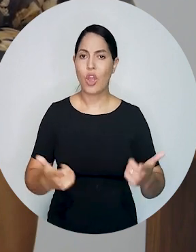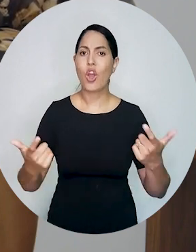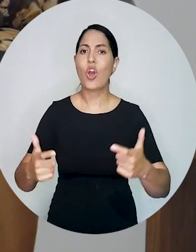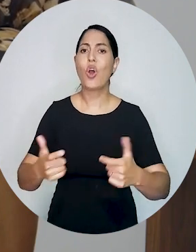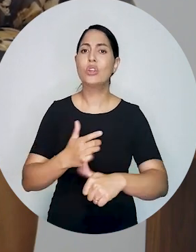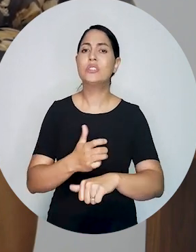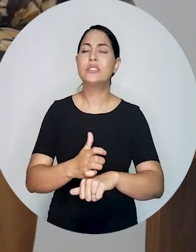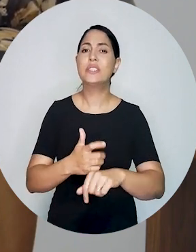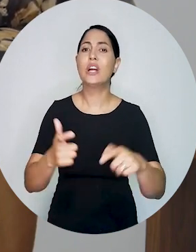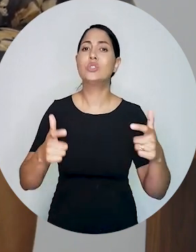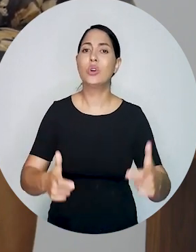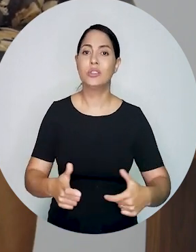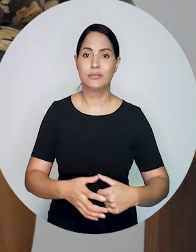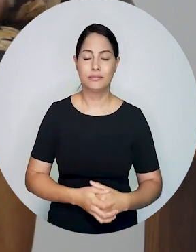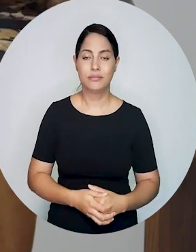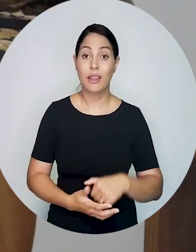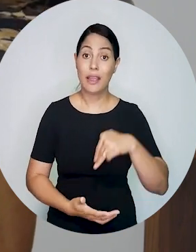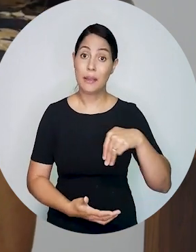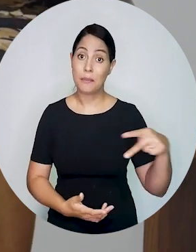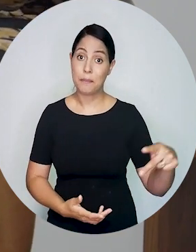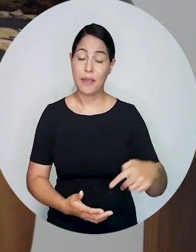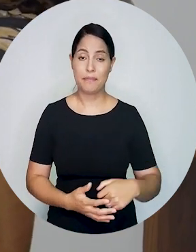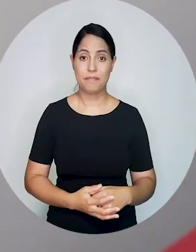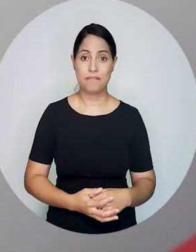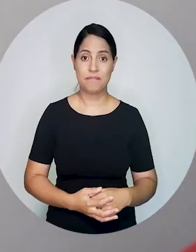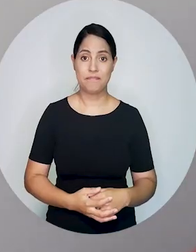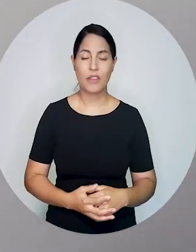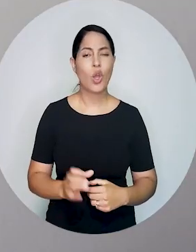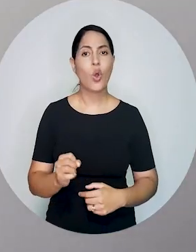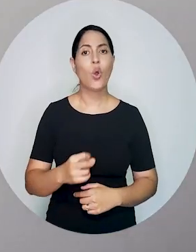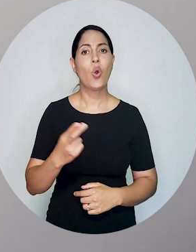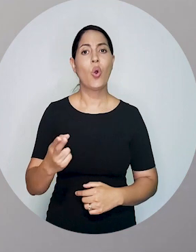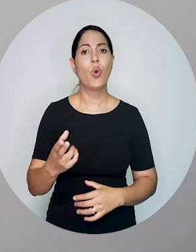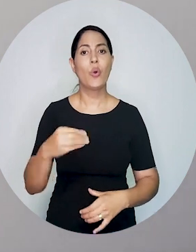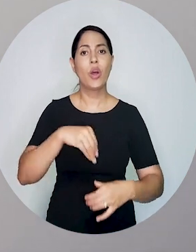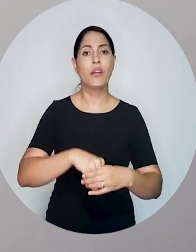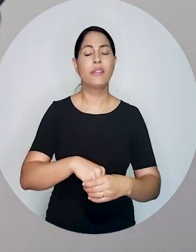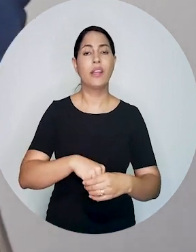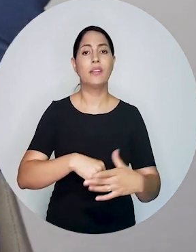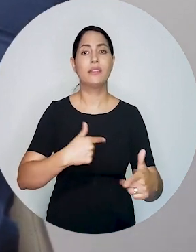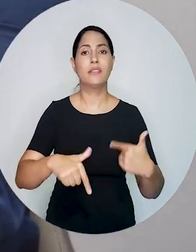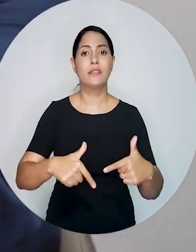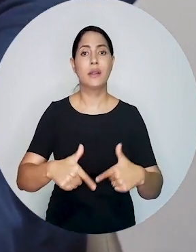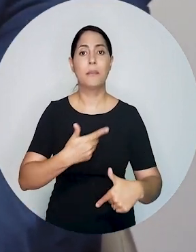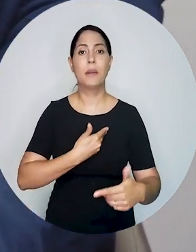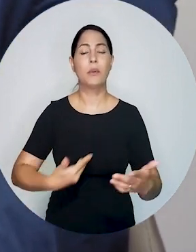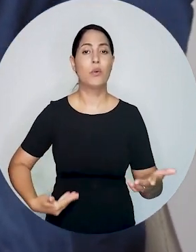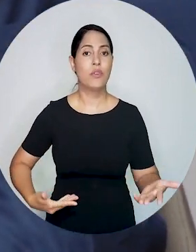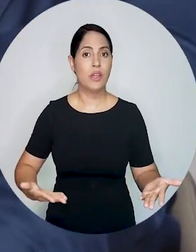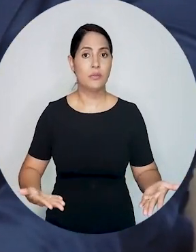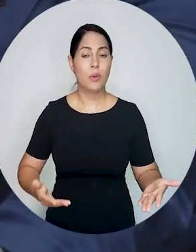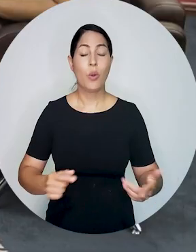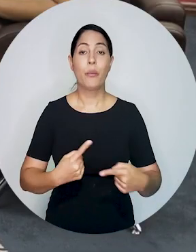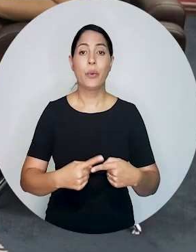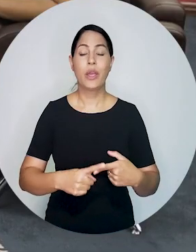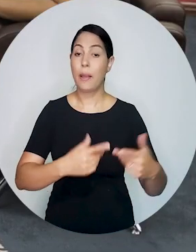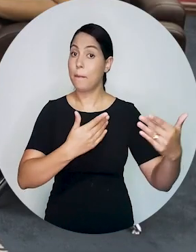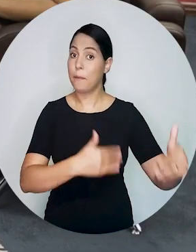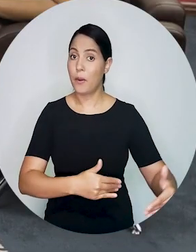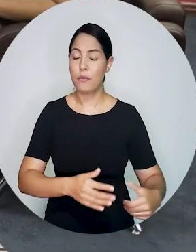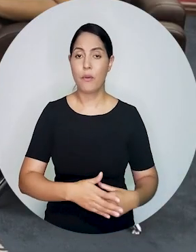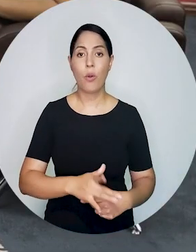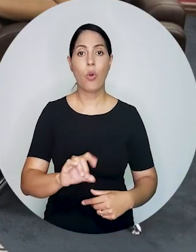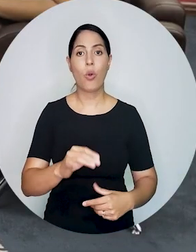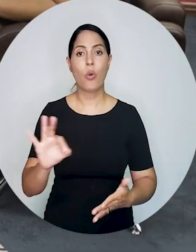negros na hora do estágio? Ele está no Ministério Público, ele está no quê? Dentro do Estado. Mas por quê? Porque ou é uma